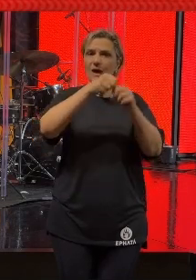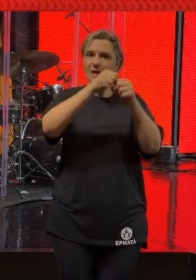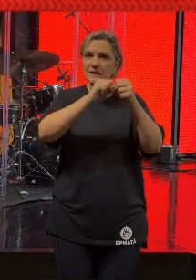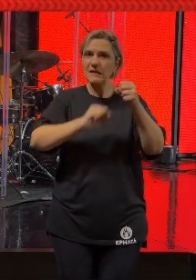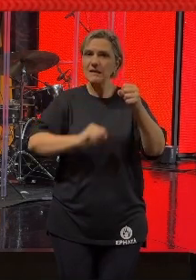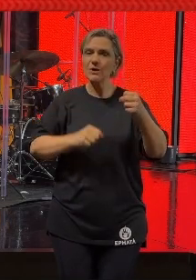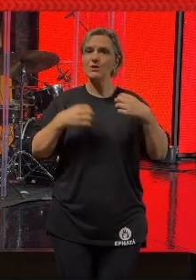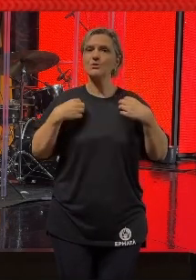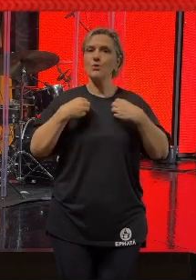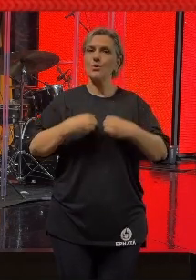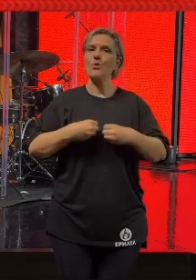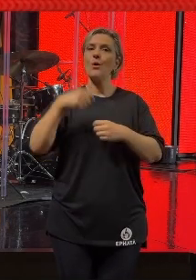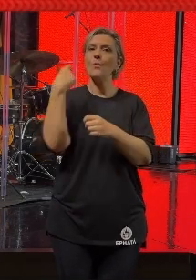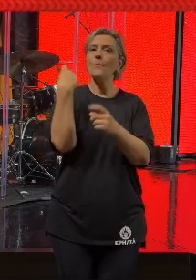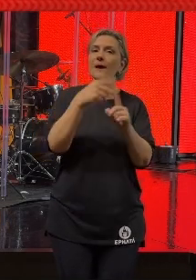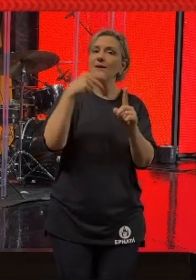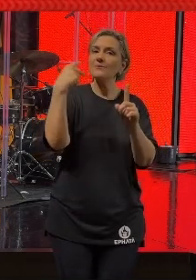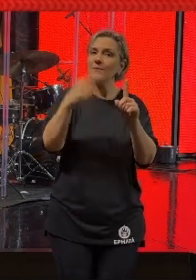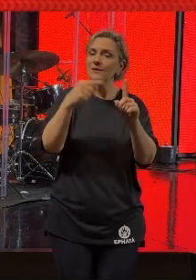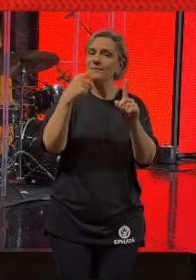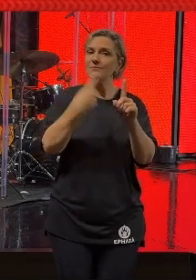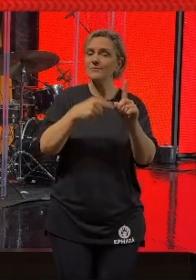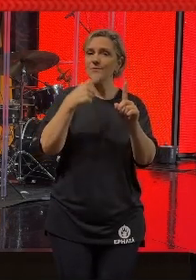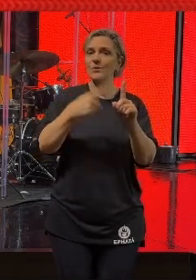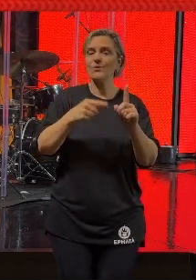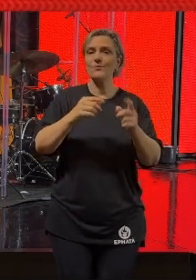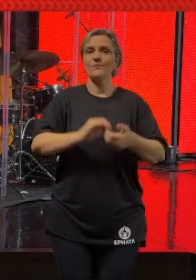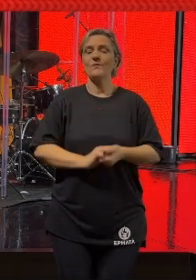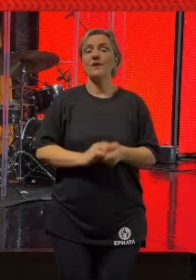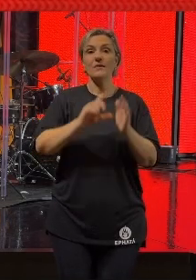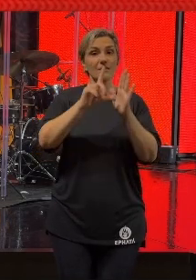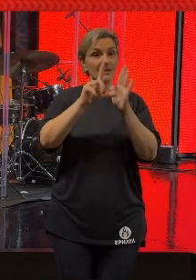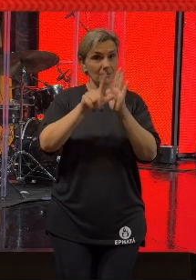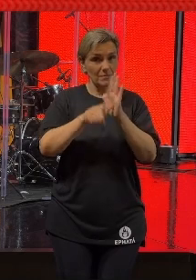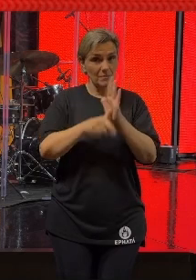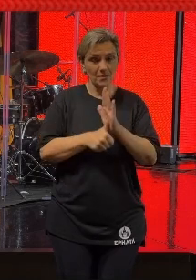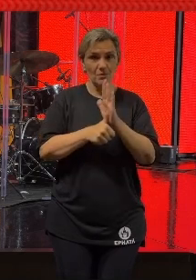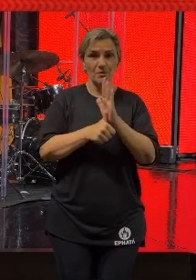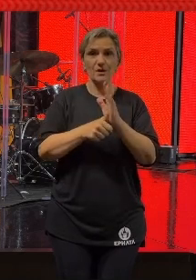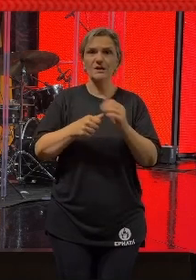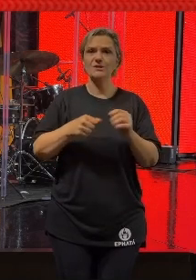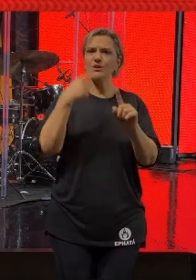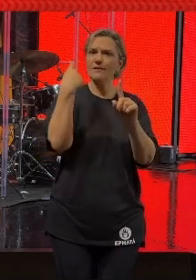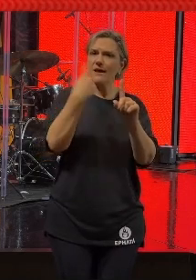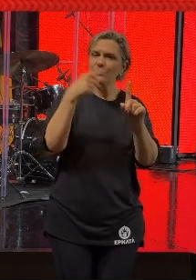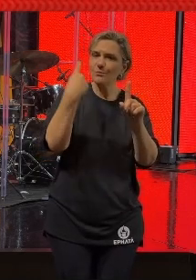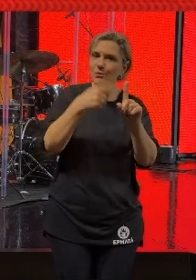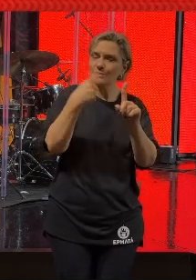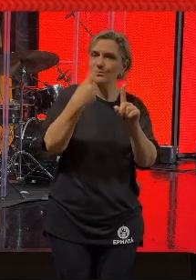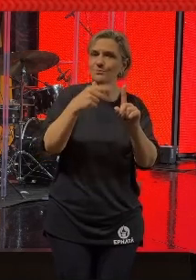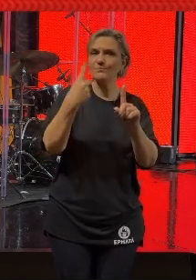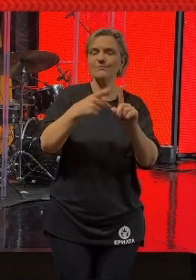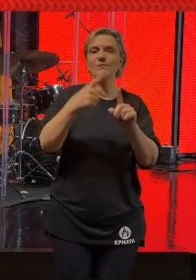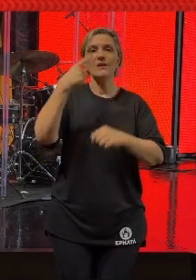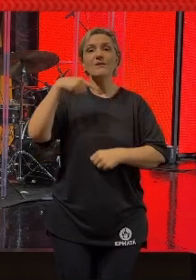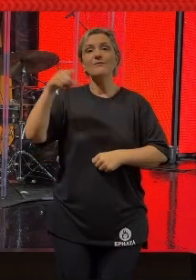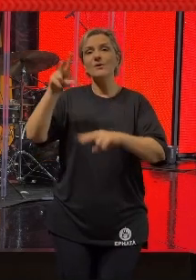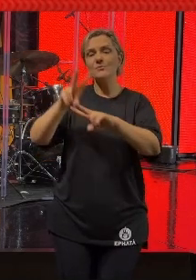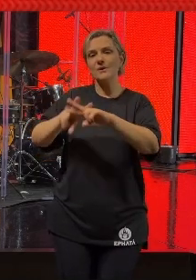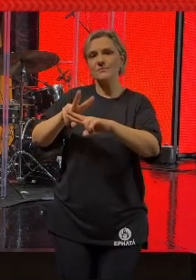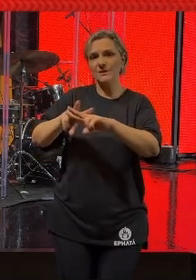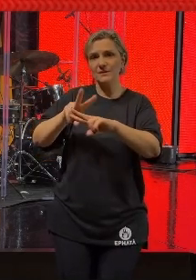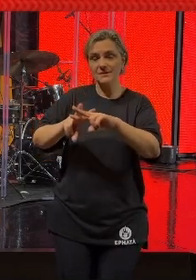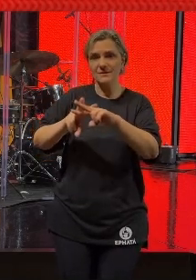com varas. Quinta resistência, segue comigo. E depois de lhes darem muitos açoites, os lançaram na